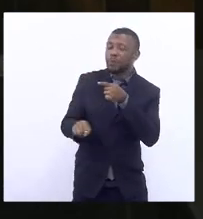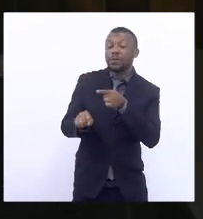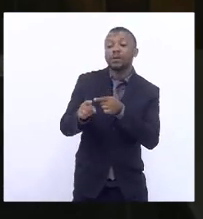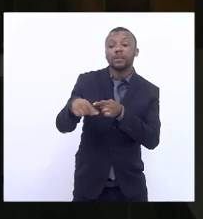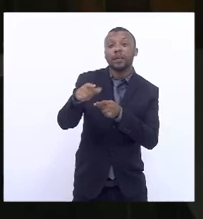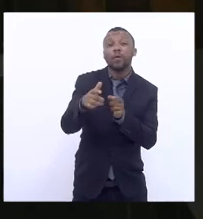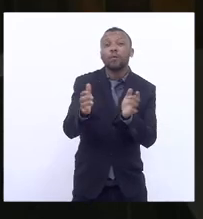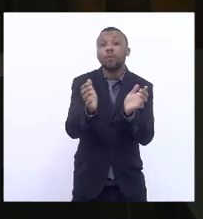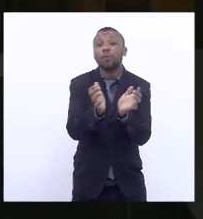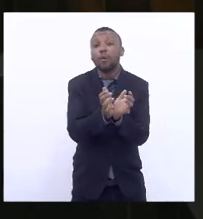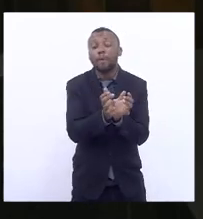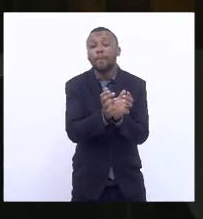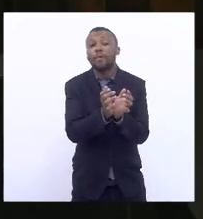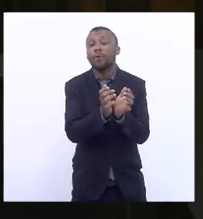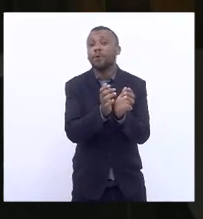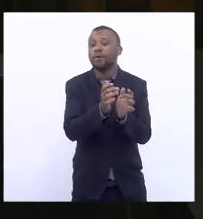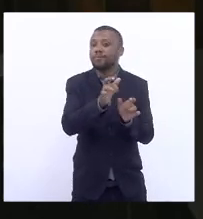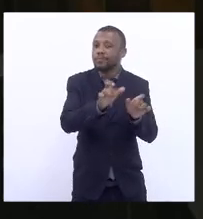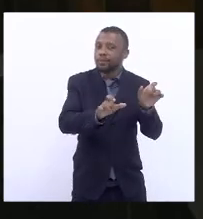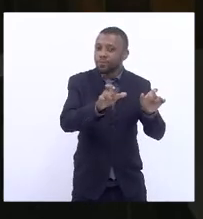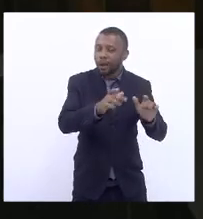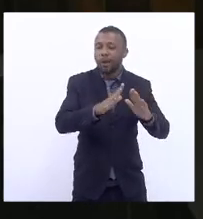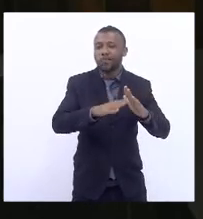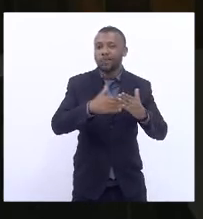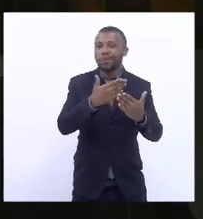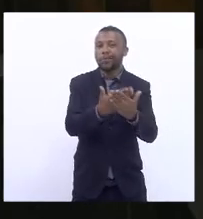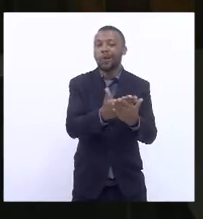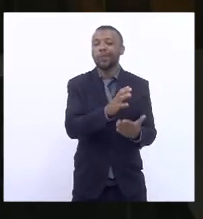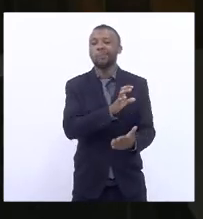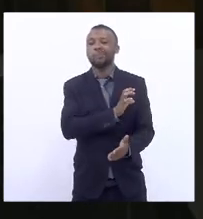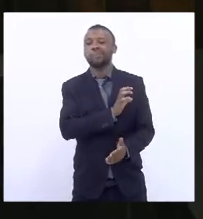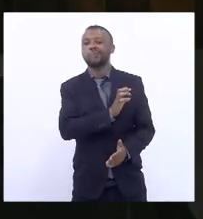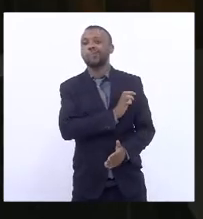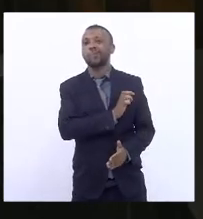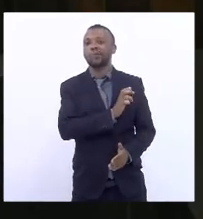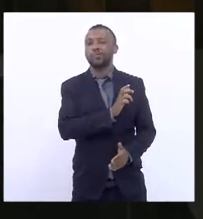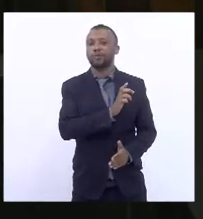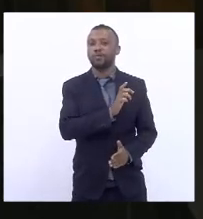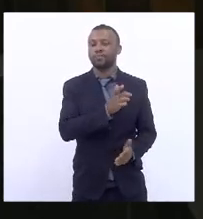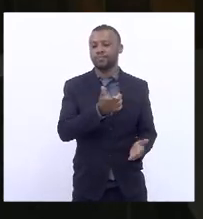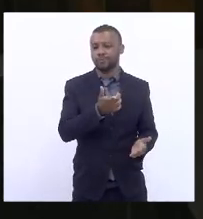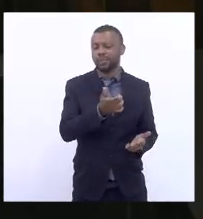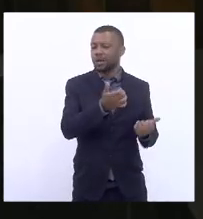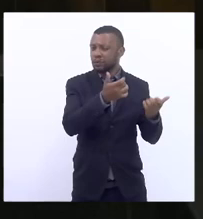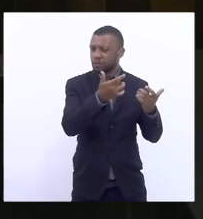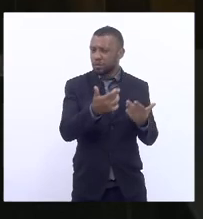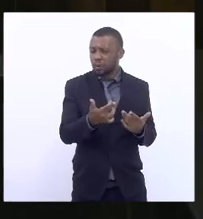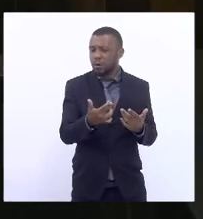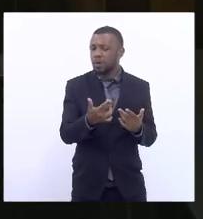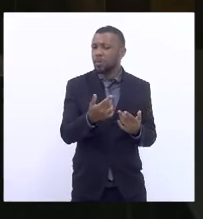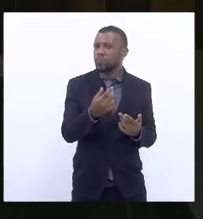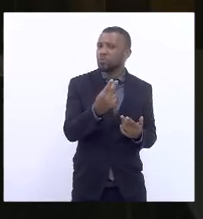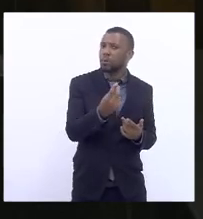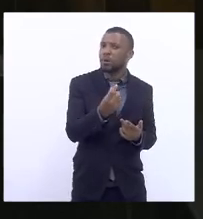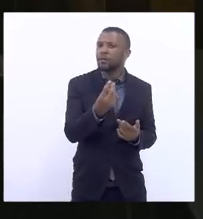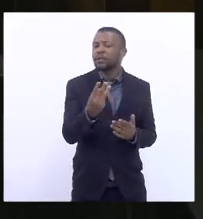pessoal dos colégios ricos. E citou o nome de uns dois ou três colégios